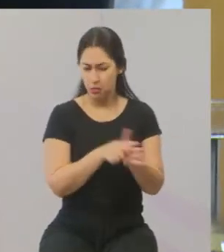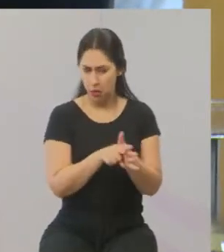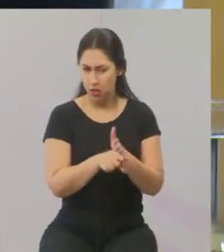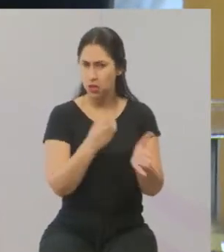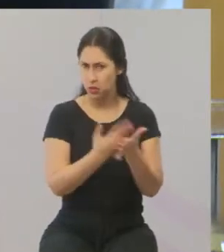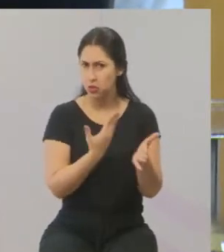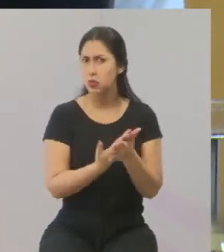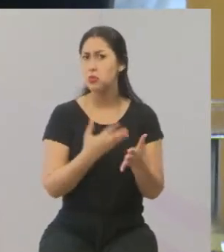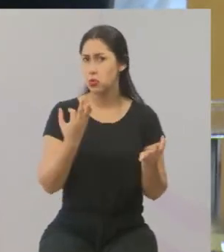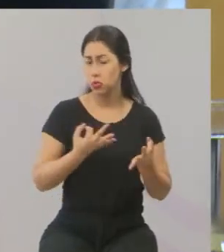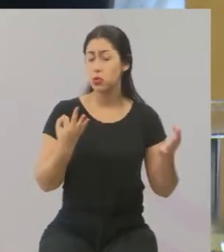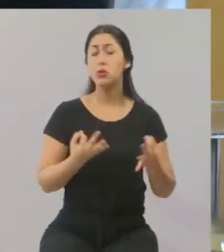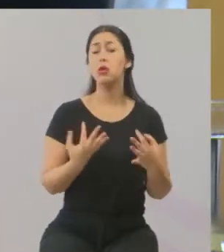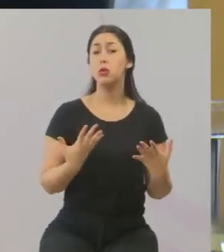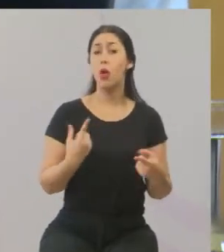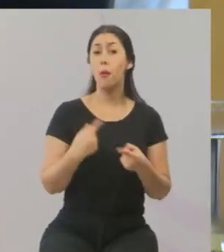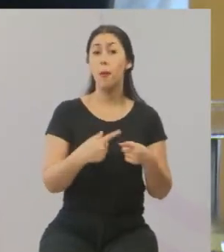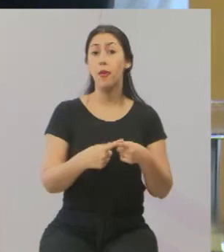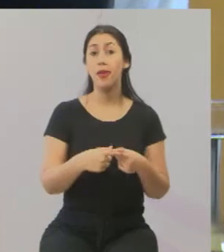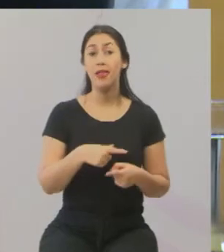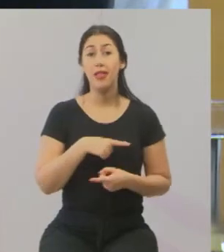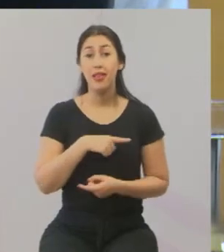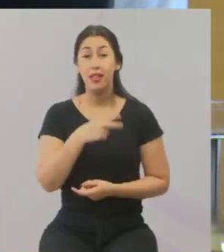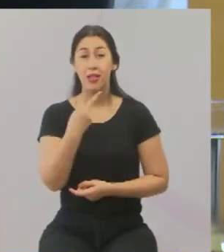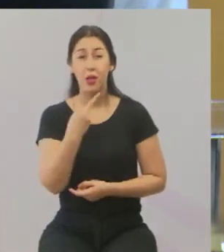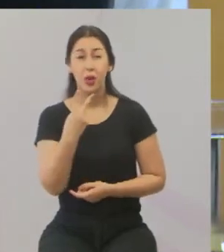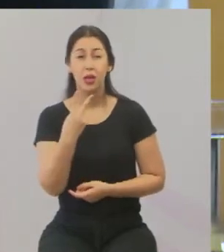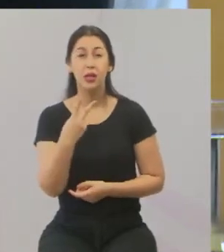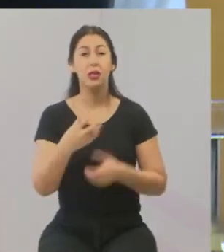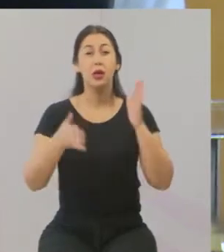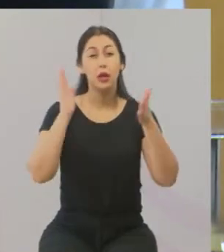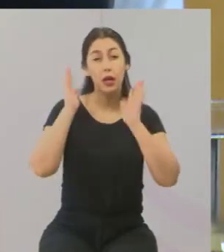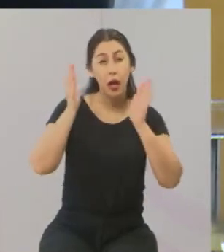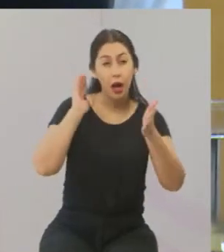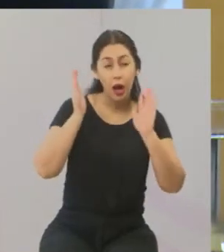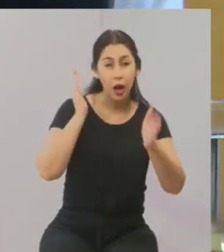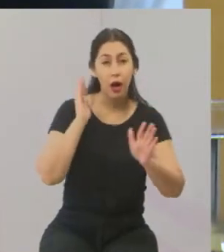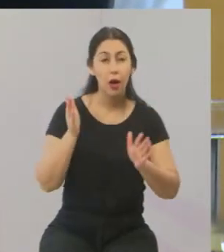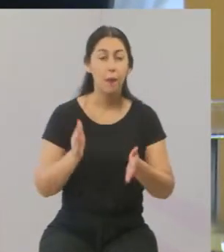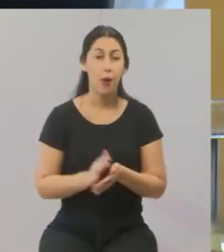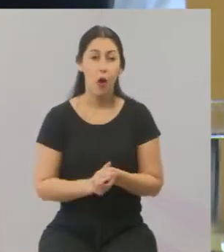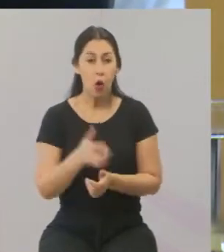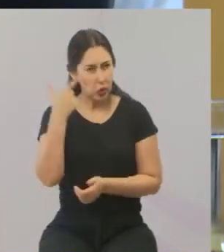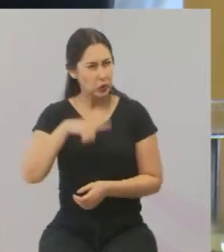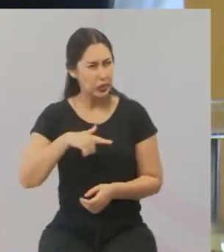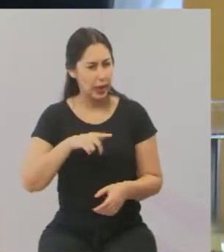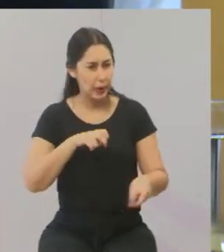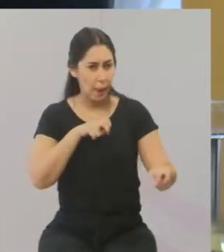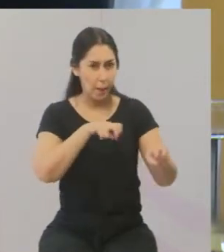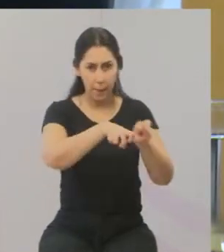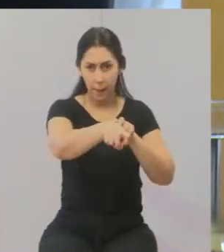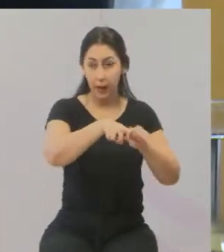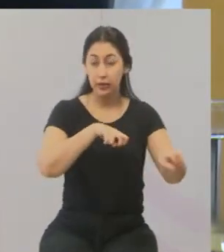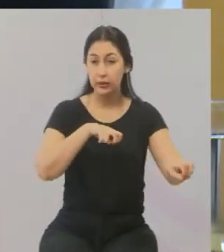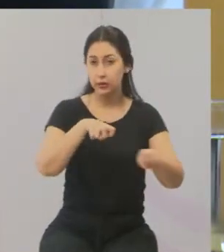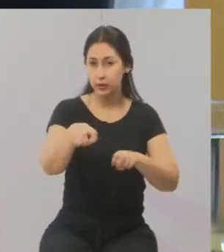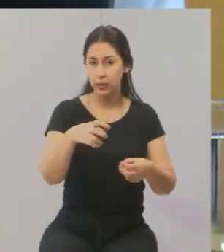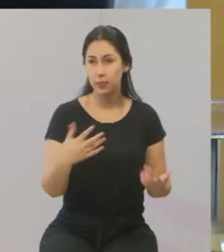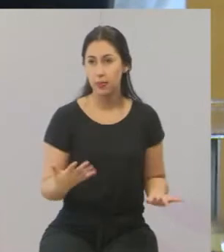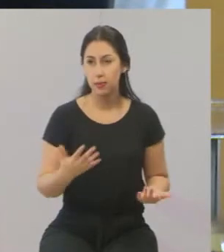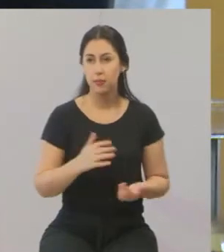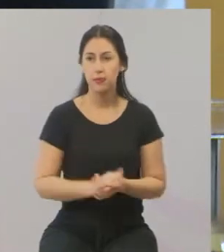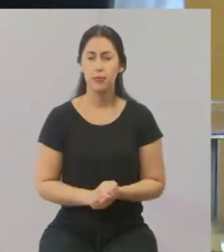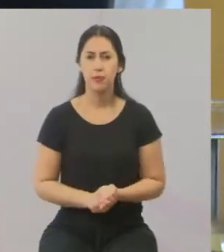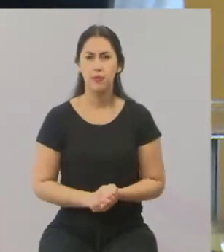2 veículos, em especial veículos pesados, caminhão de coleta de lixo e caminhões em geral. A intenção é de colocar mão